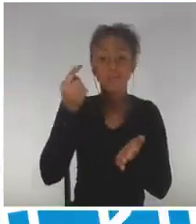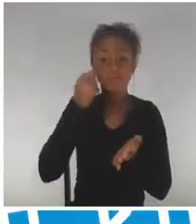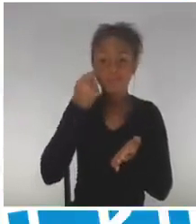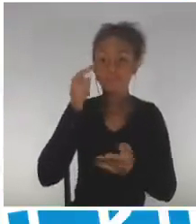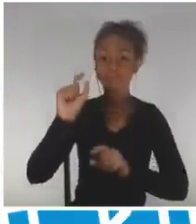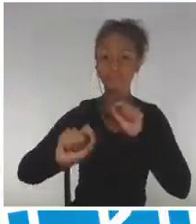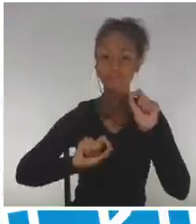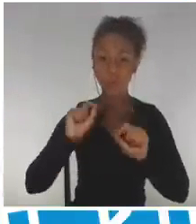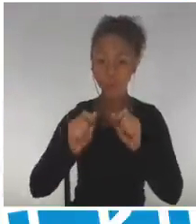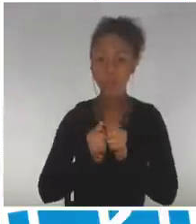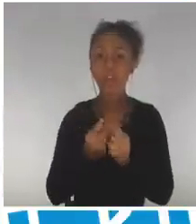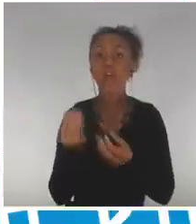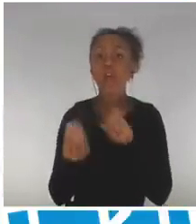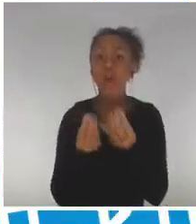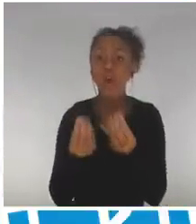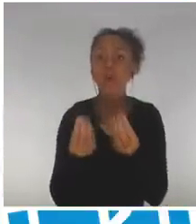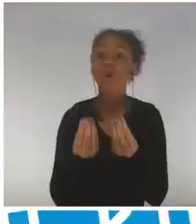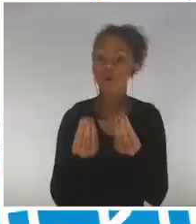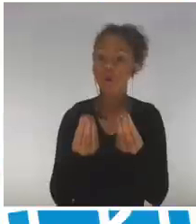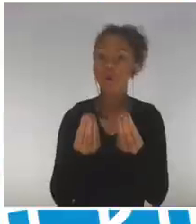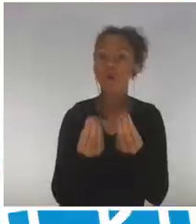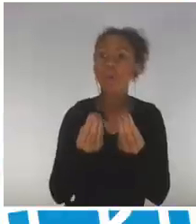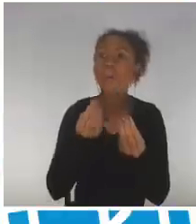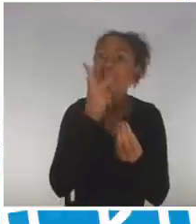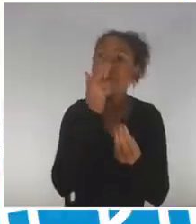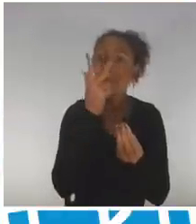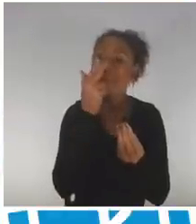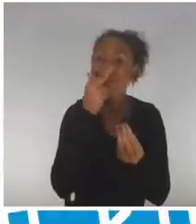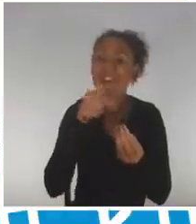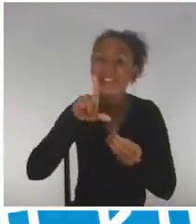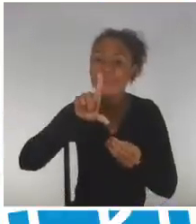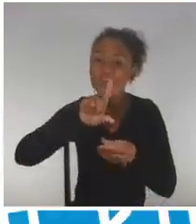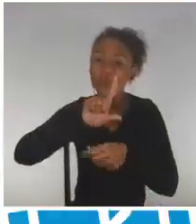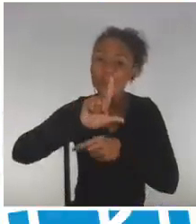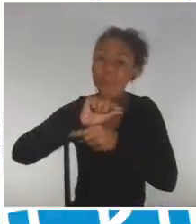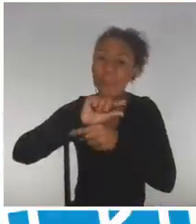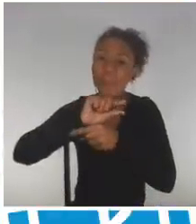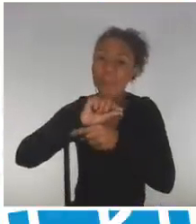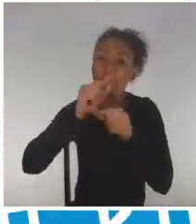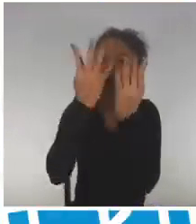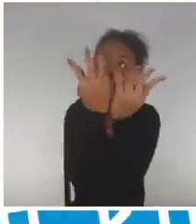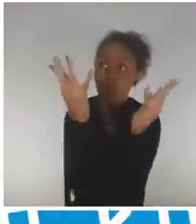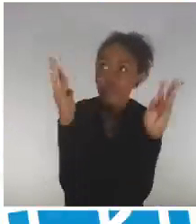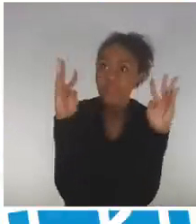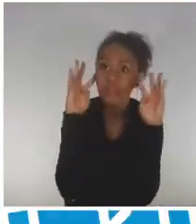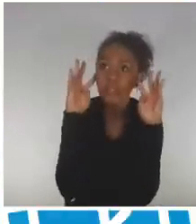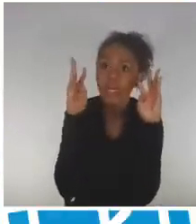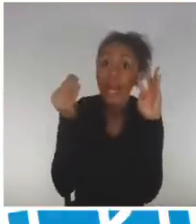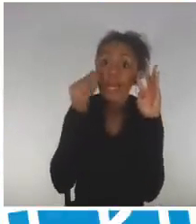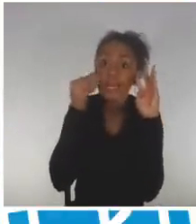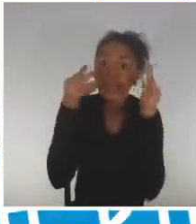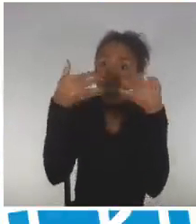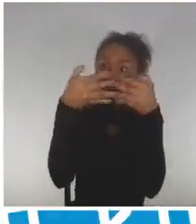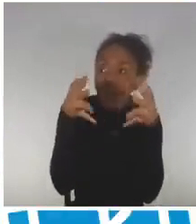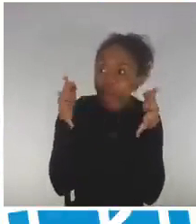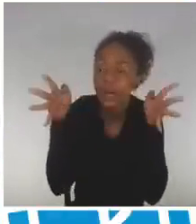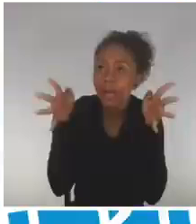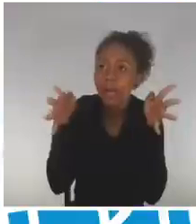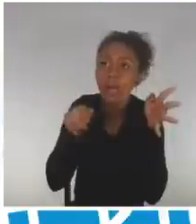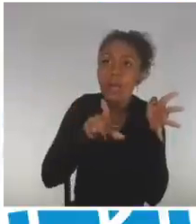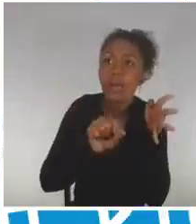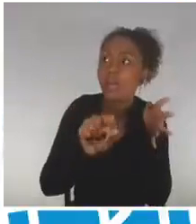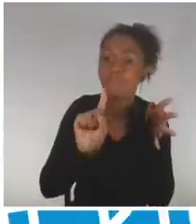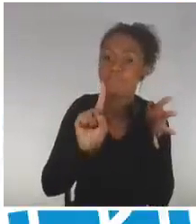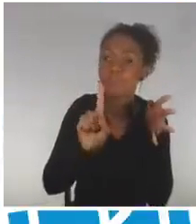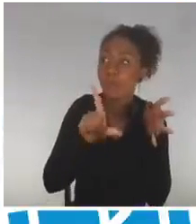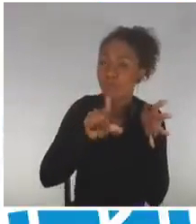voltar para a escola. É como se você abrisse a gaiola do passarinho e ele não voasse porque ele tem medo de voar. Ele se acostumou com a prisão. A